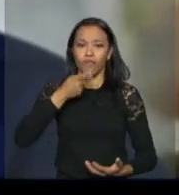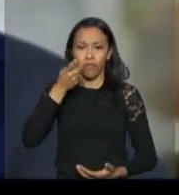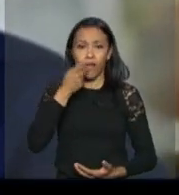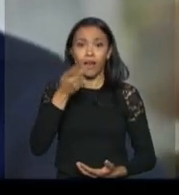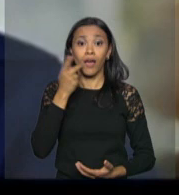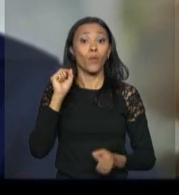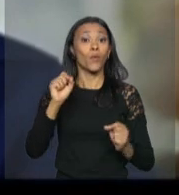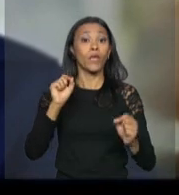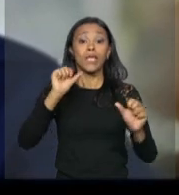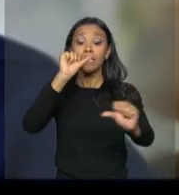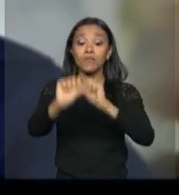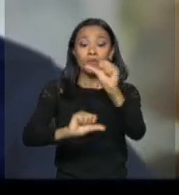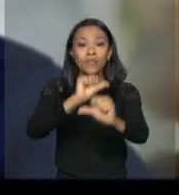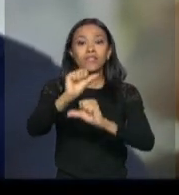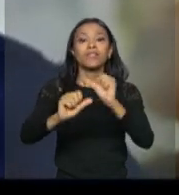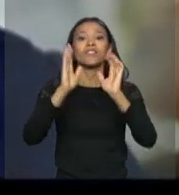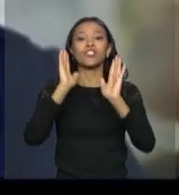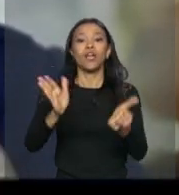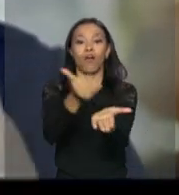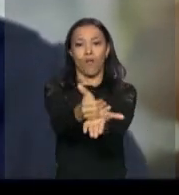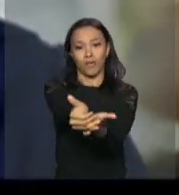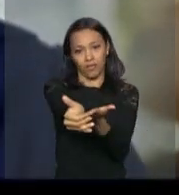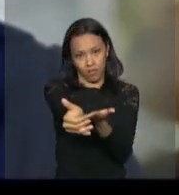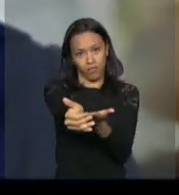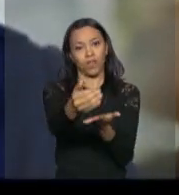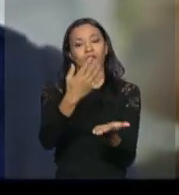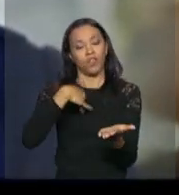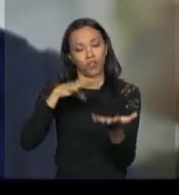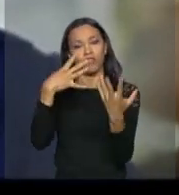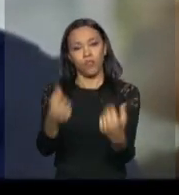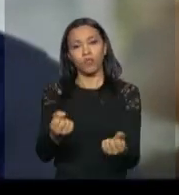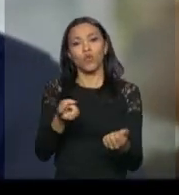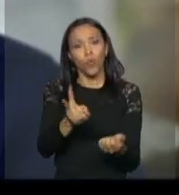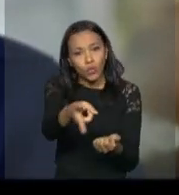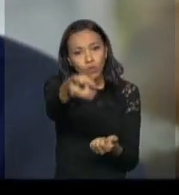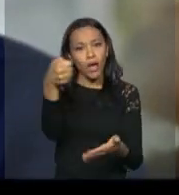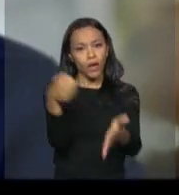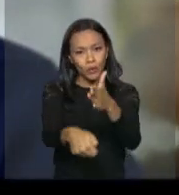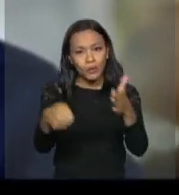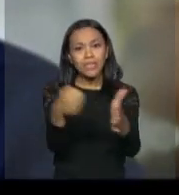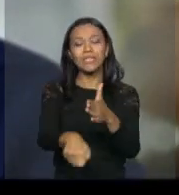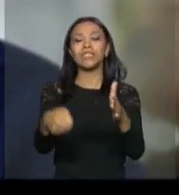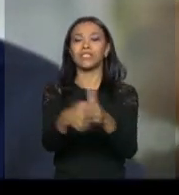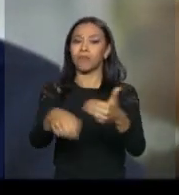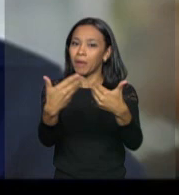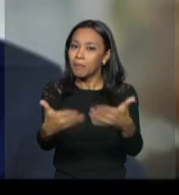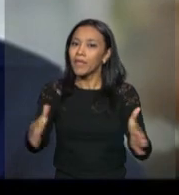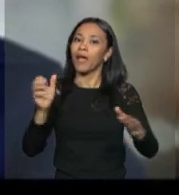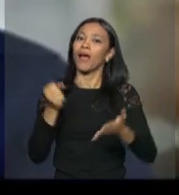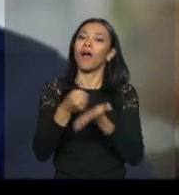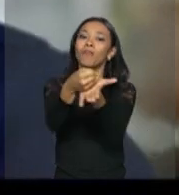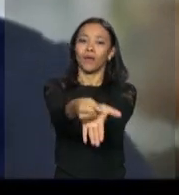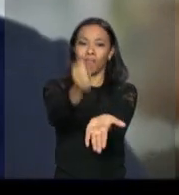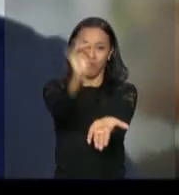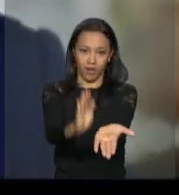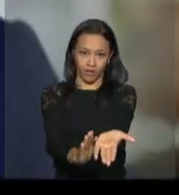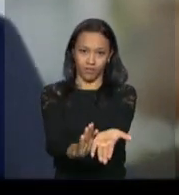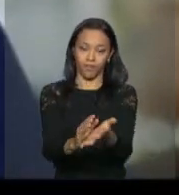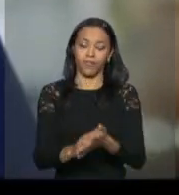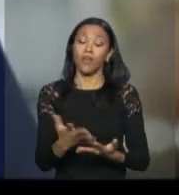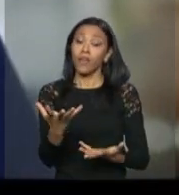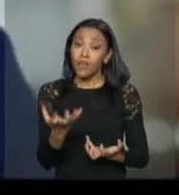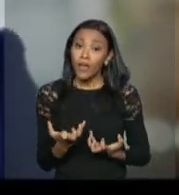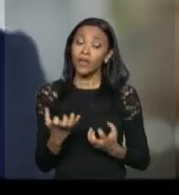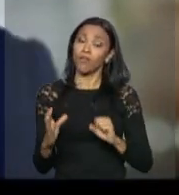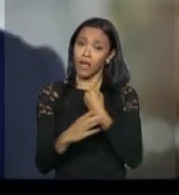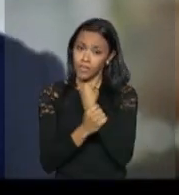das reformas que iniciamos e vamos continuar lutando para ampliá-las em favor do Brasil. Quero garantir a